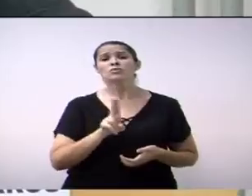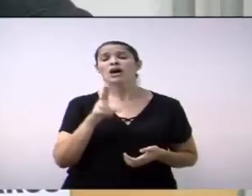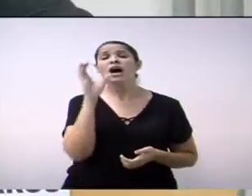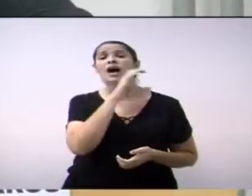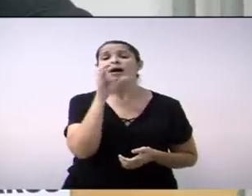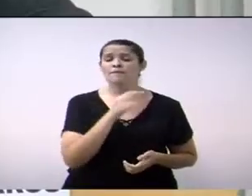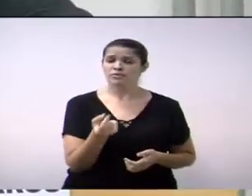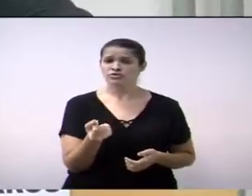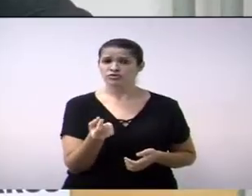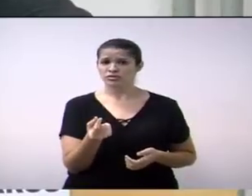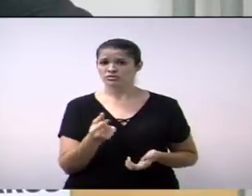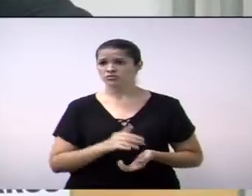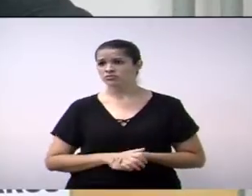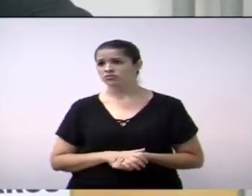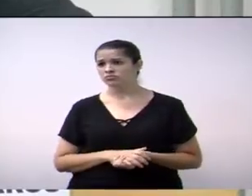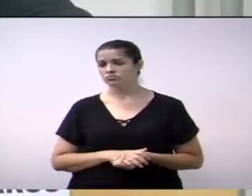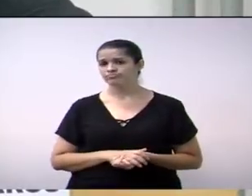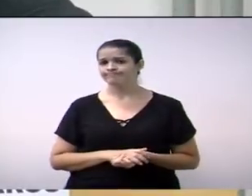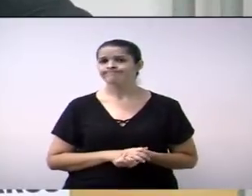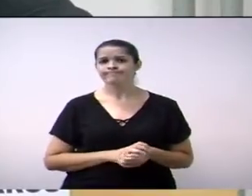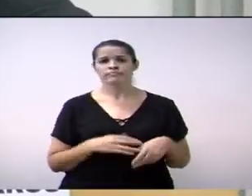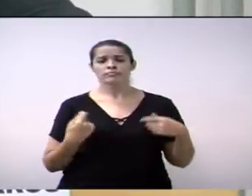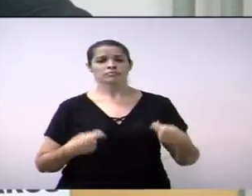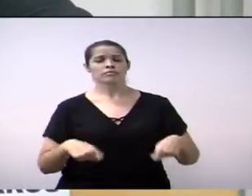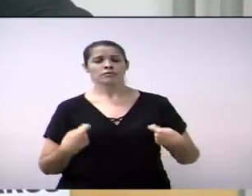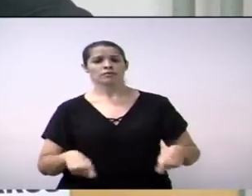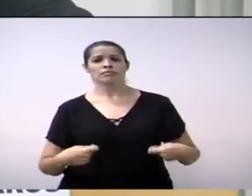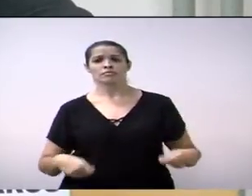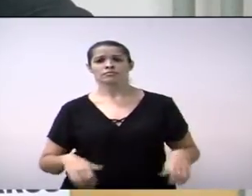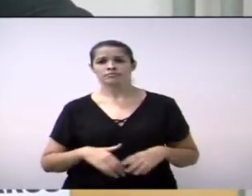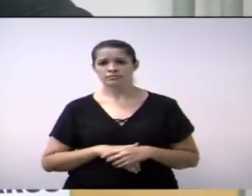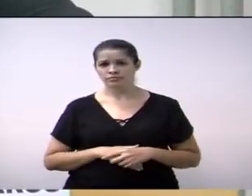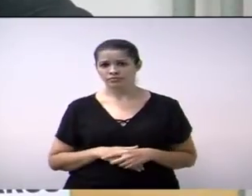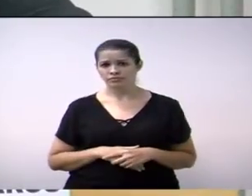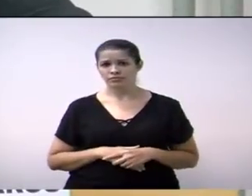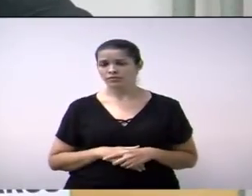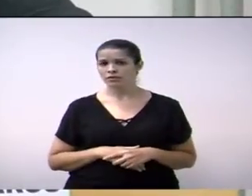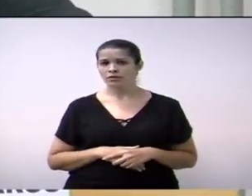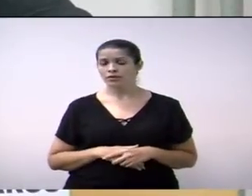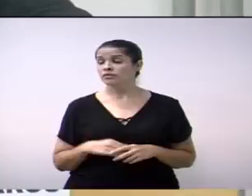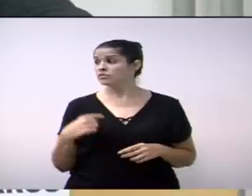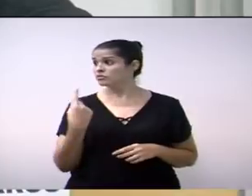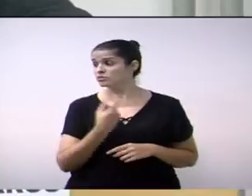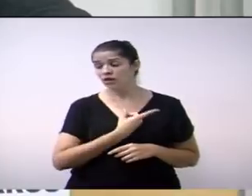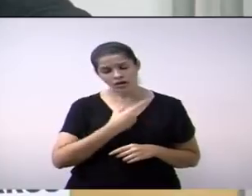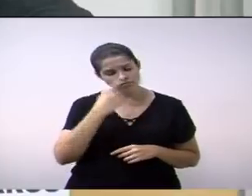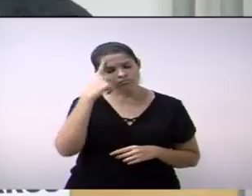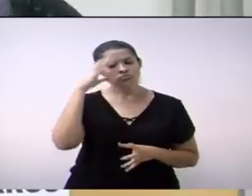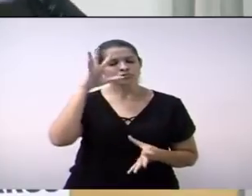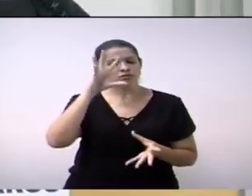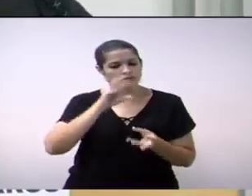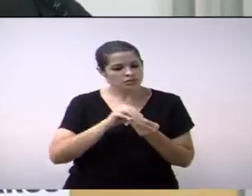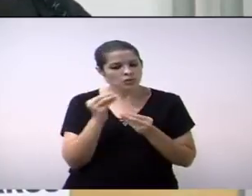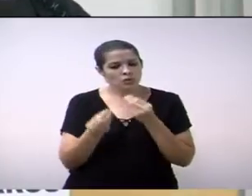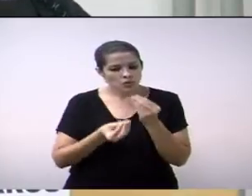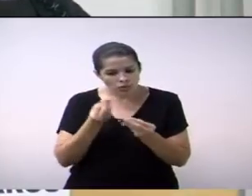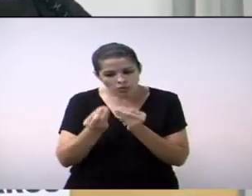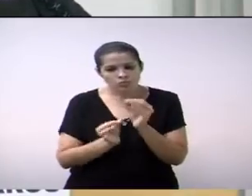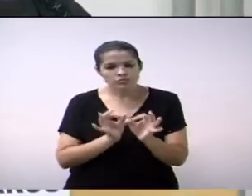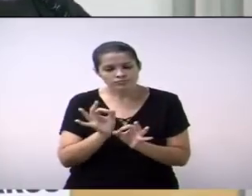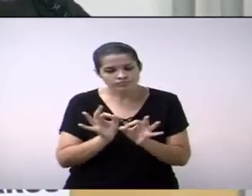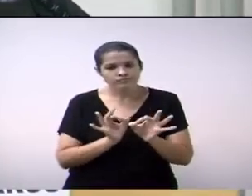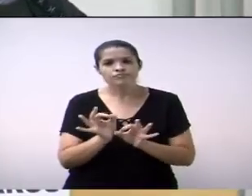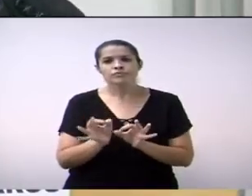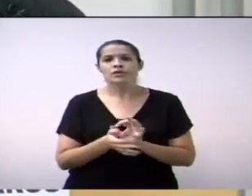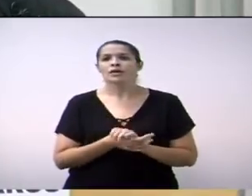quer, né, que volte o pedalinho ali no Zeca Malavase. Então, a gente está bem afinado. Quero parabenizar aí o Davi,